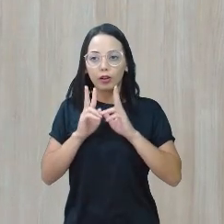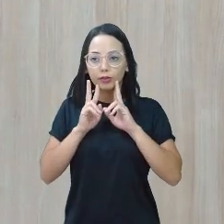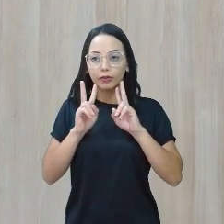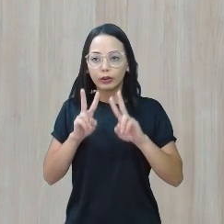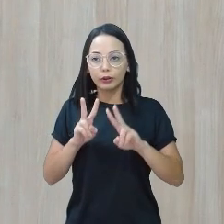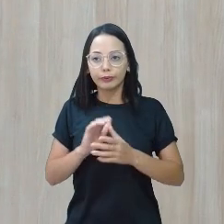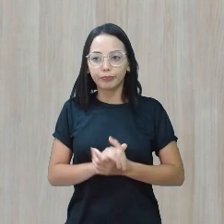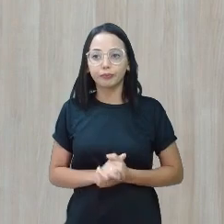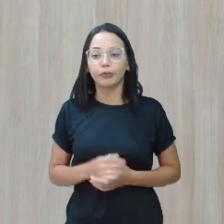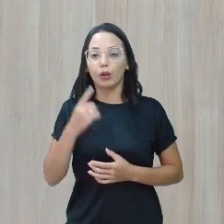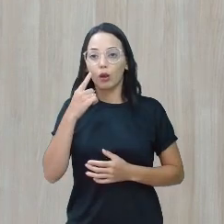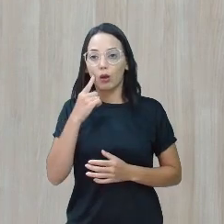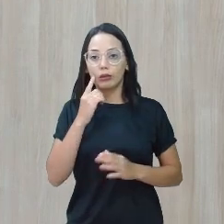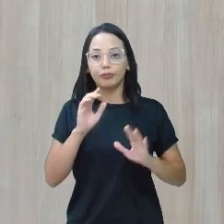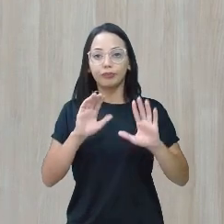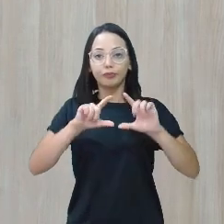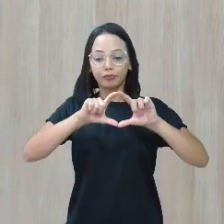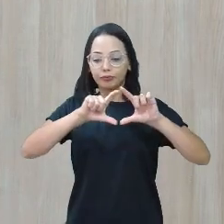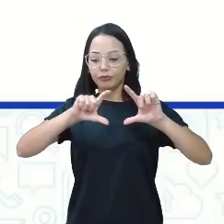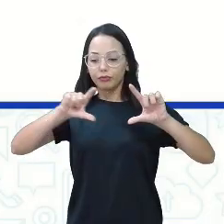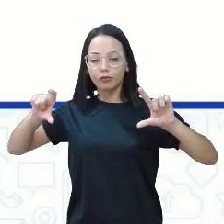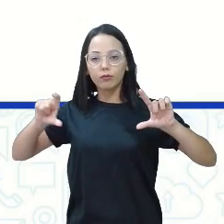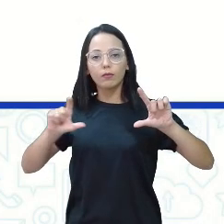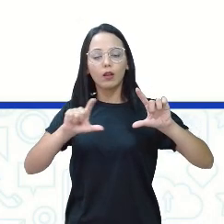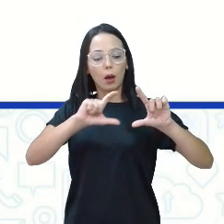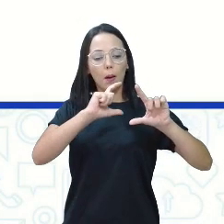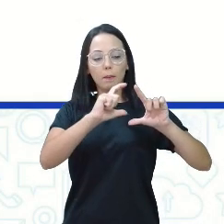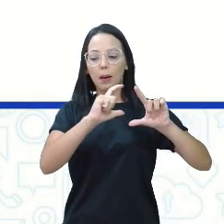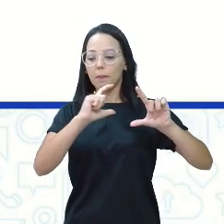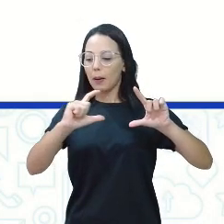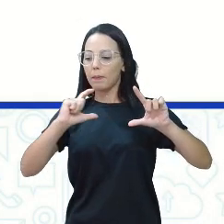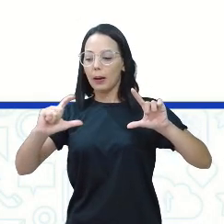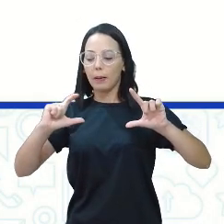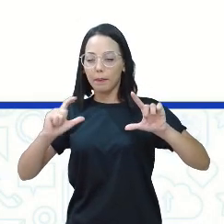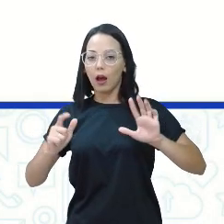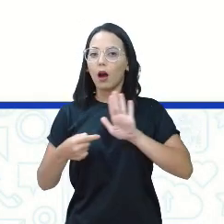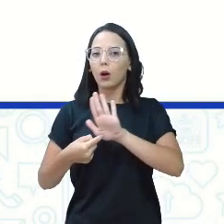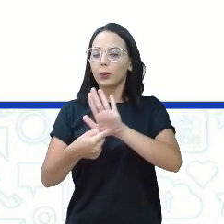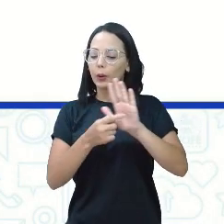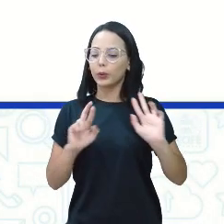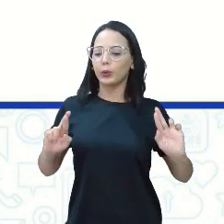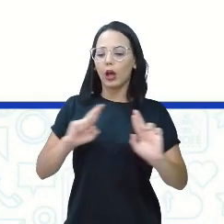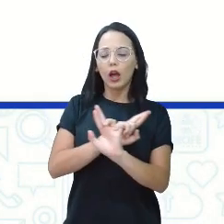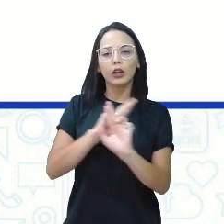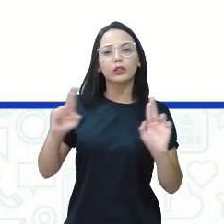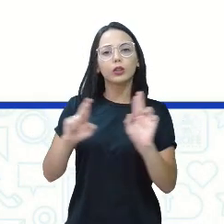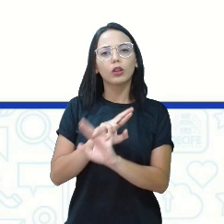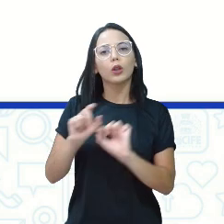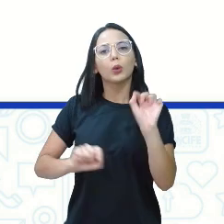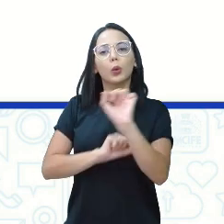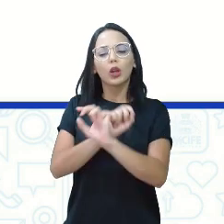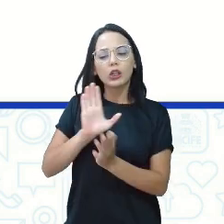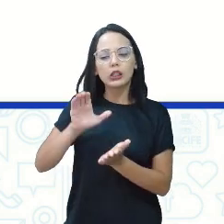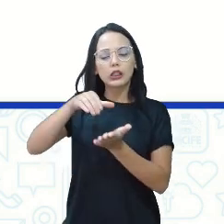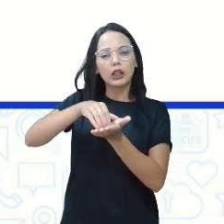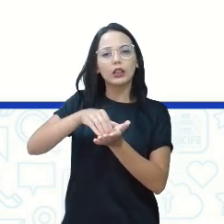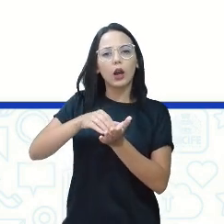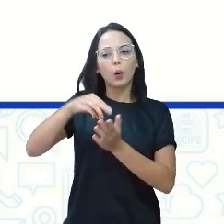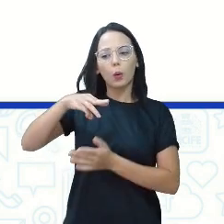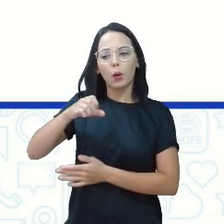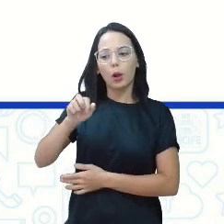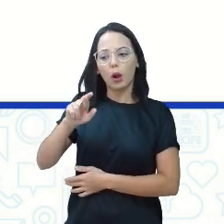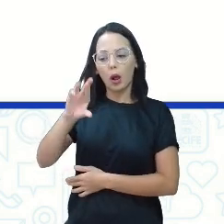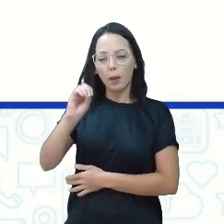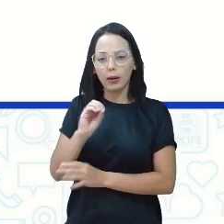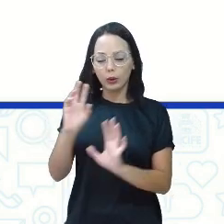aqui, ó. Pronto, a gente viu a escalinha e essa escalinha aqui, ela relaciona a unidade central, que é o metro,